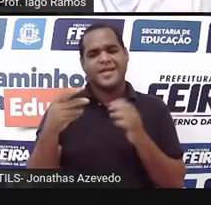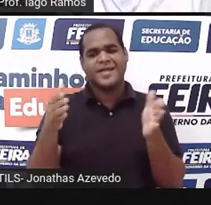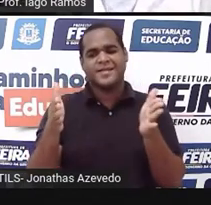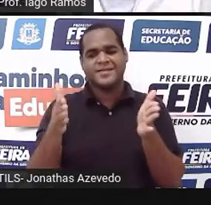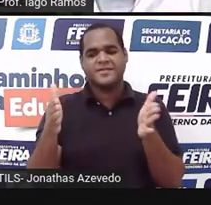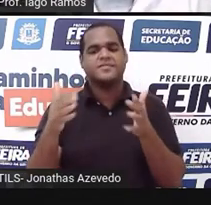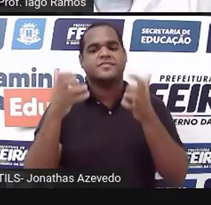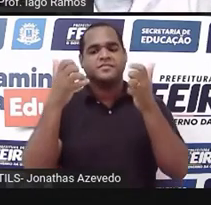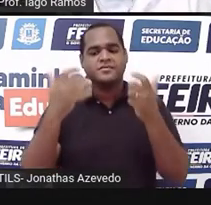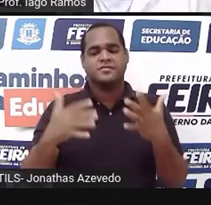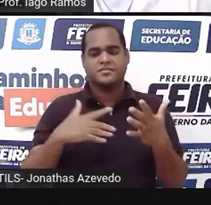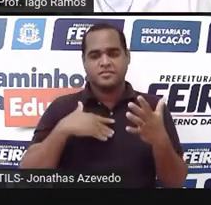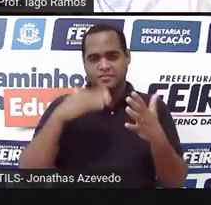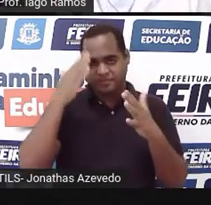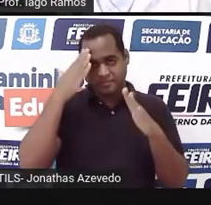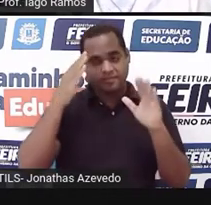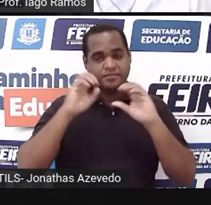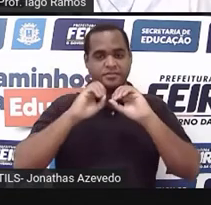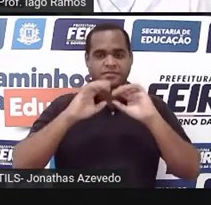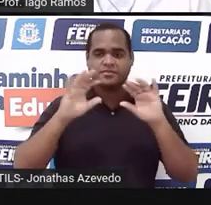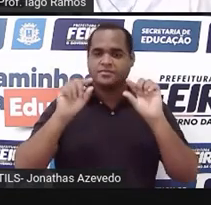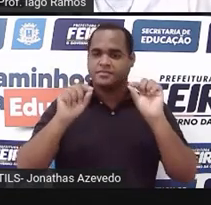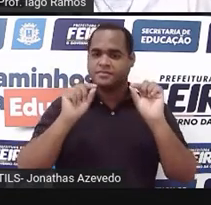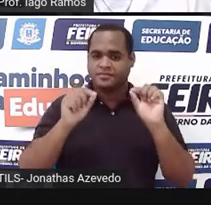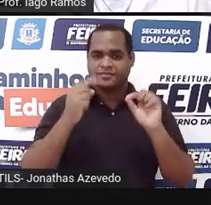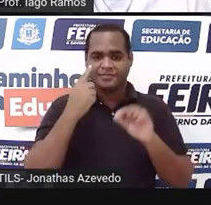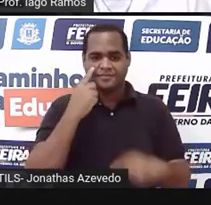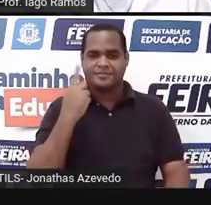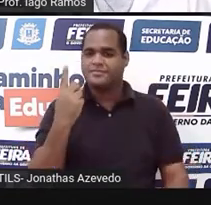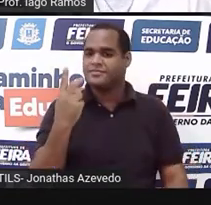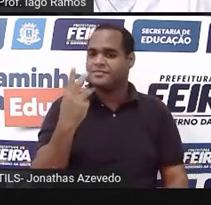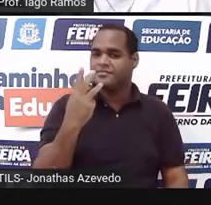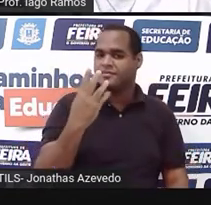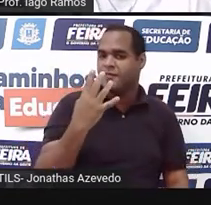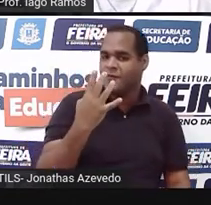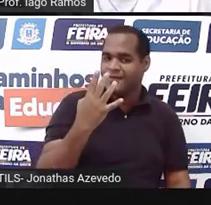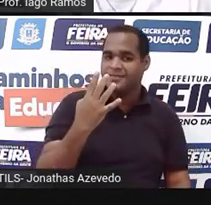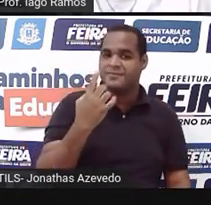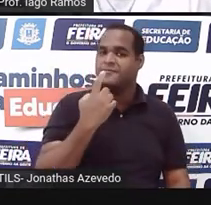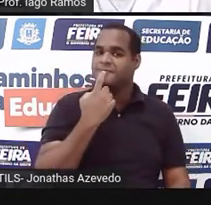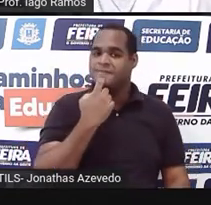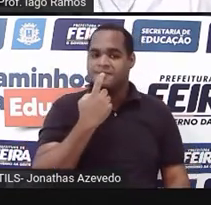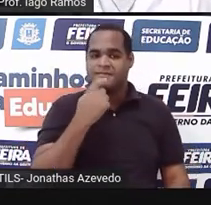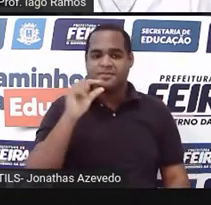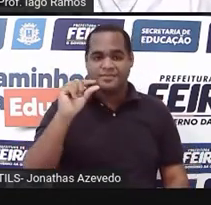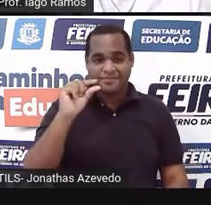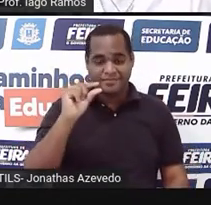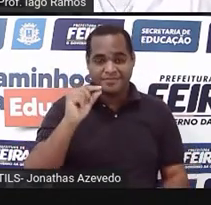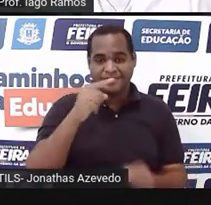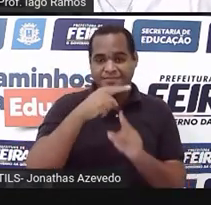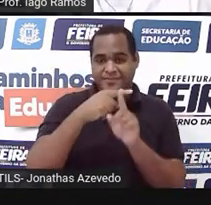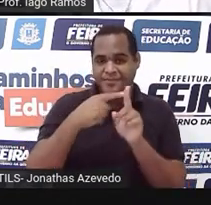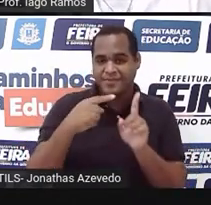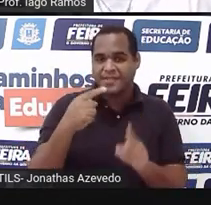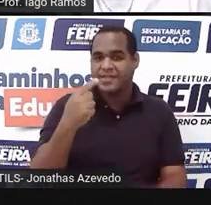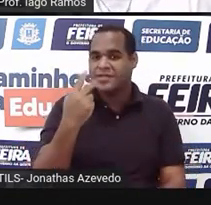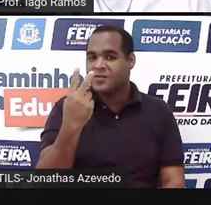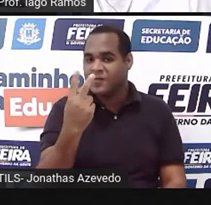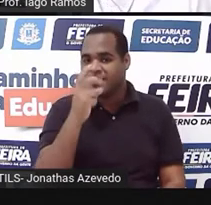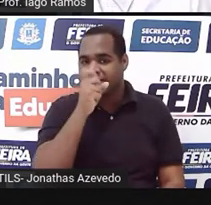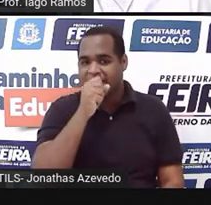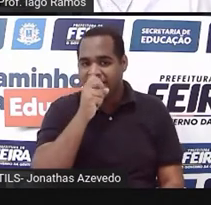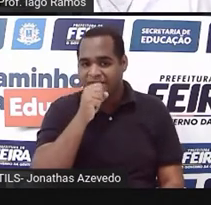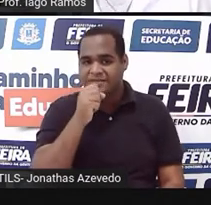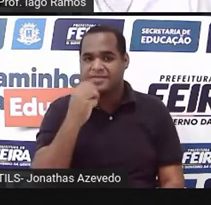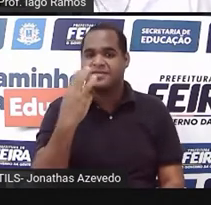o quanto você entendeu vamos Aquela nossa escalas minha número um em vermelho para pouco número 2 em laranja